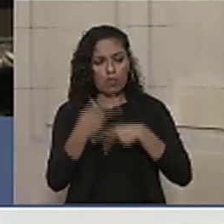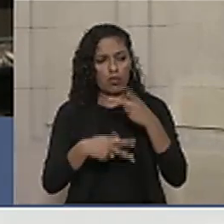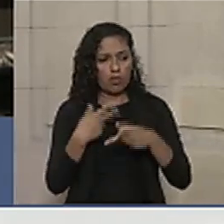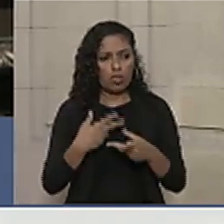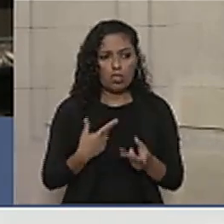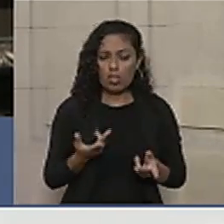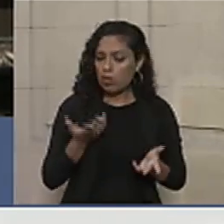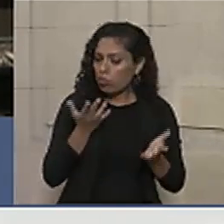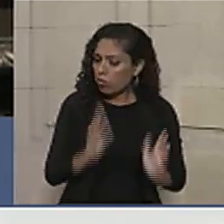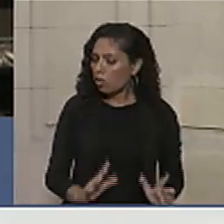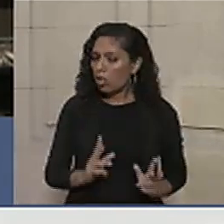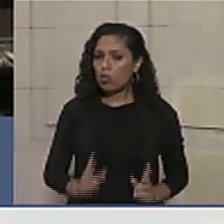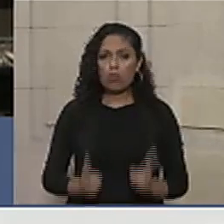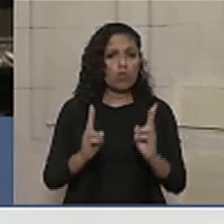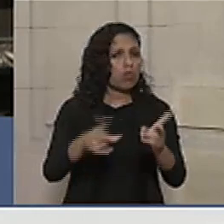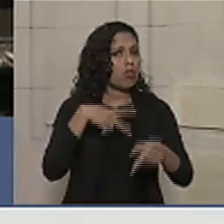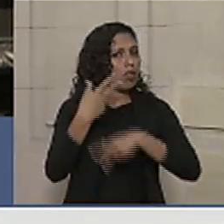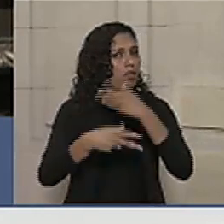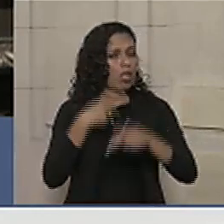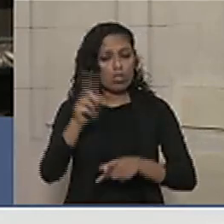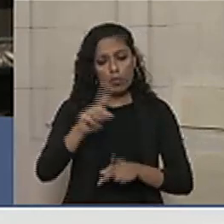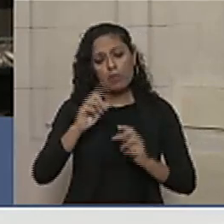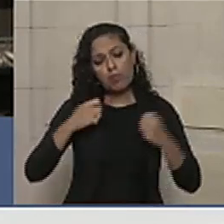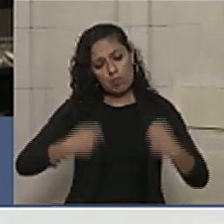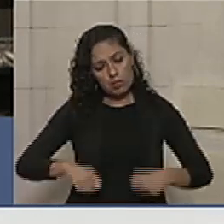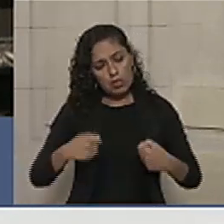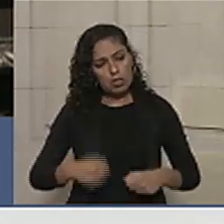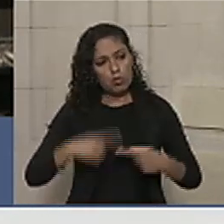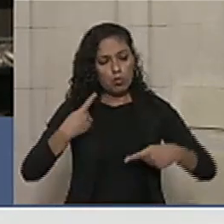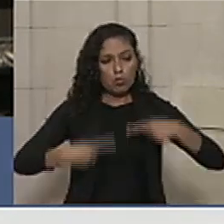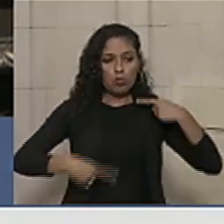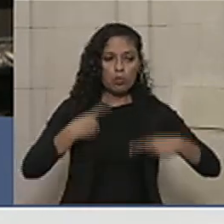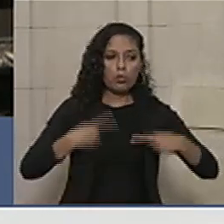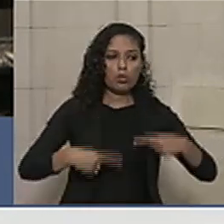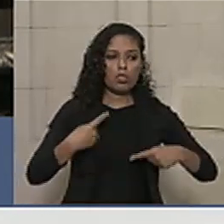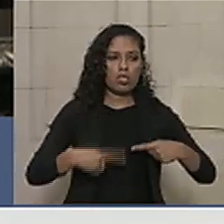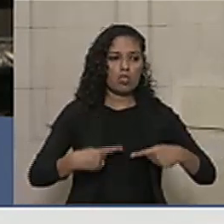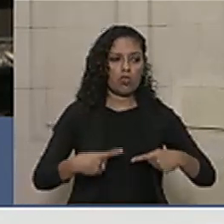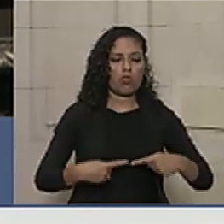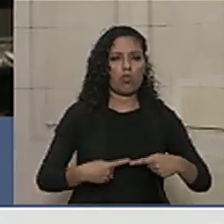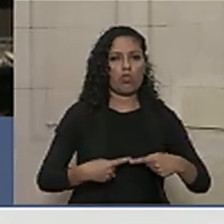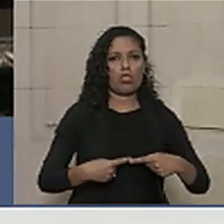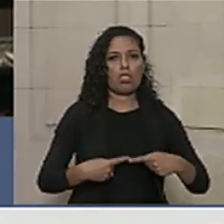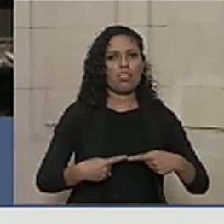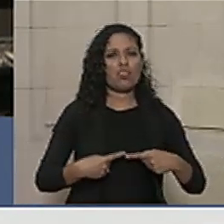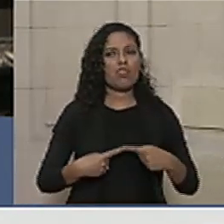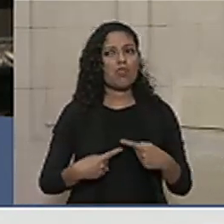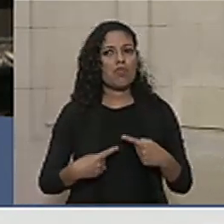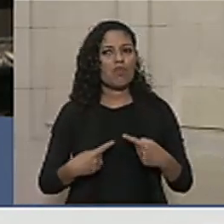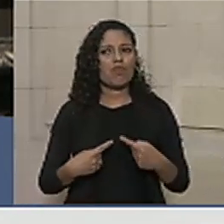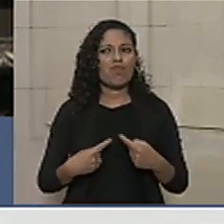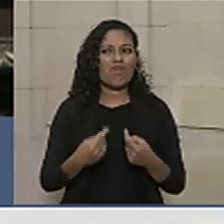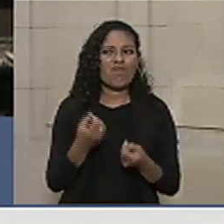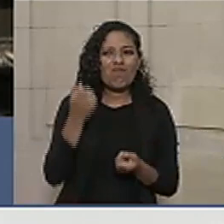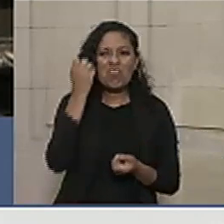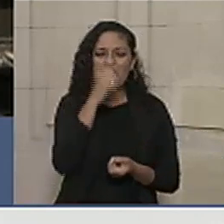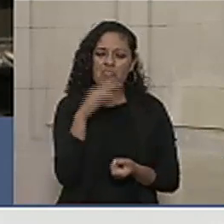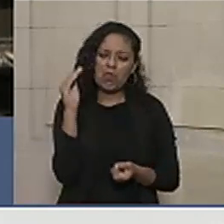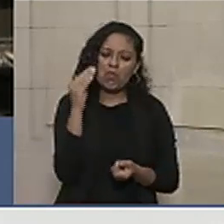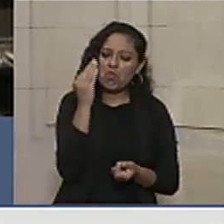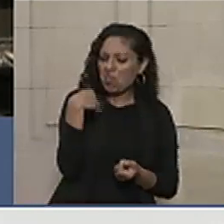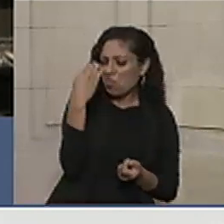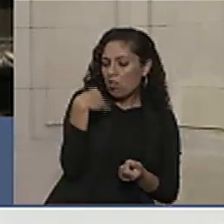quero continuar repetindo, mas preciso, políticas públicas incipientes, precárias